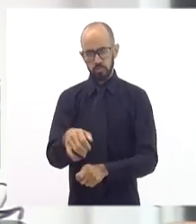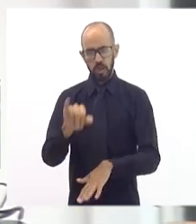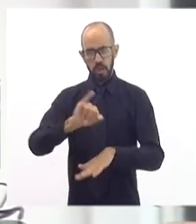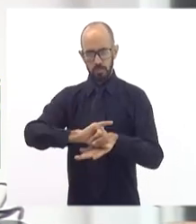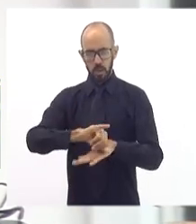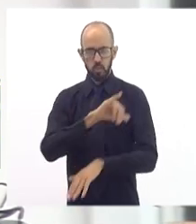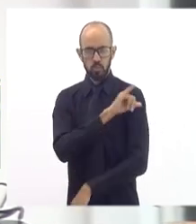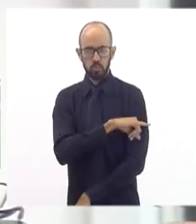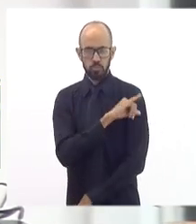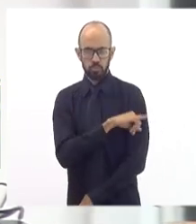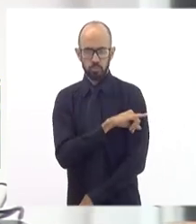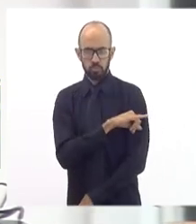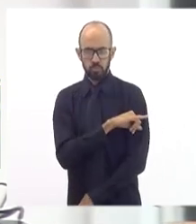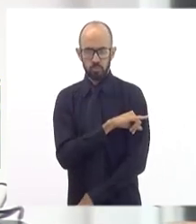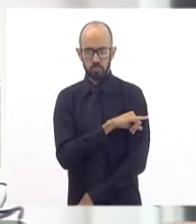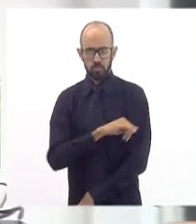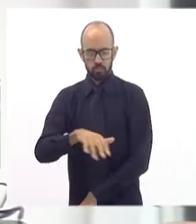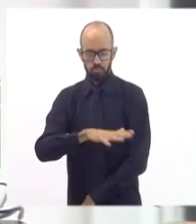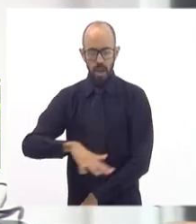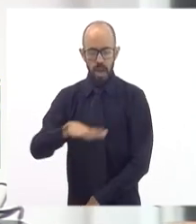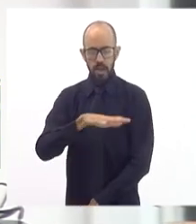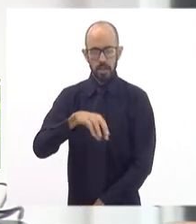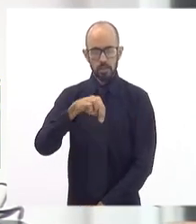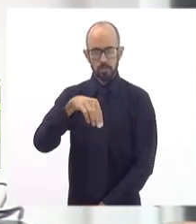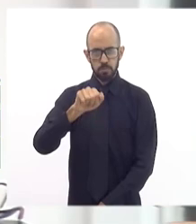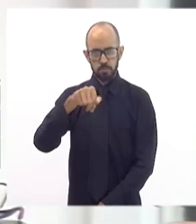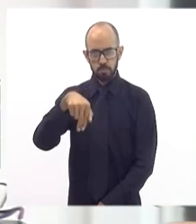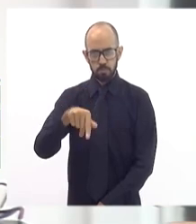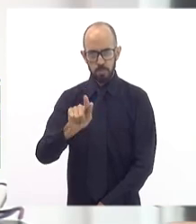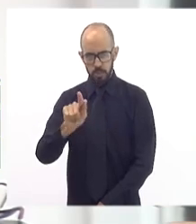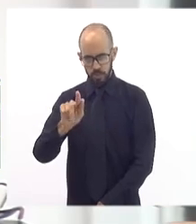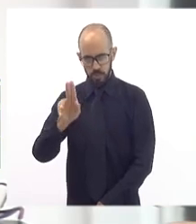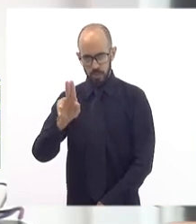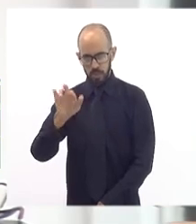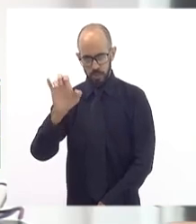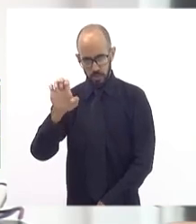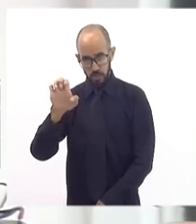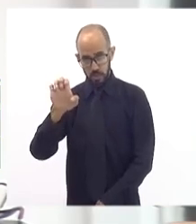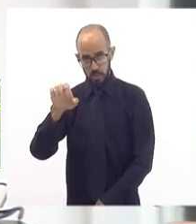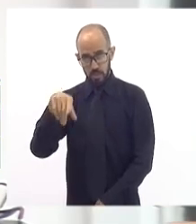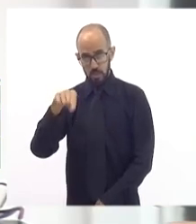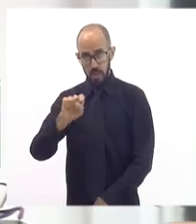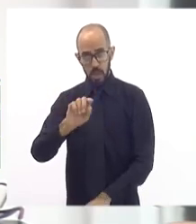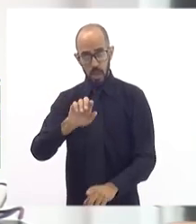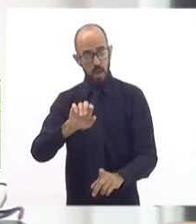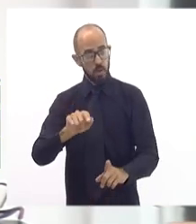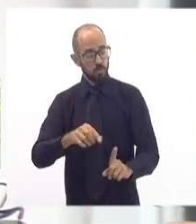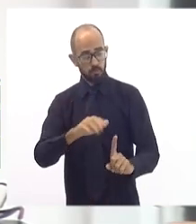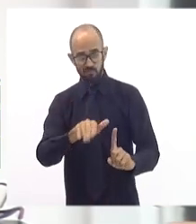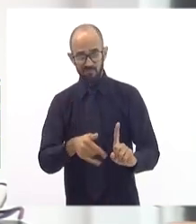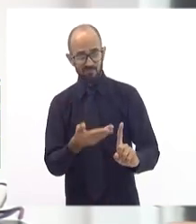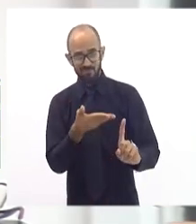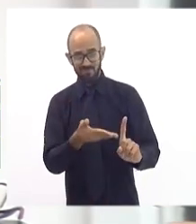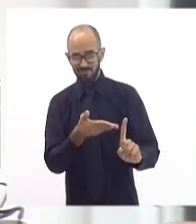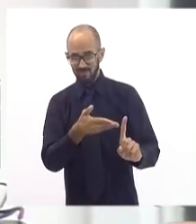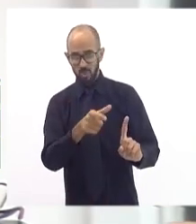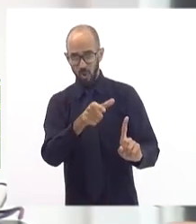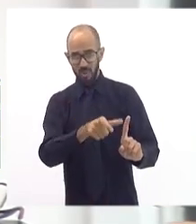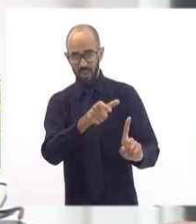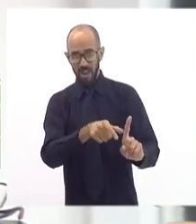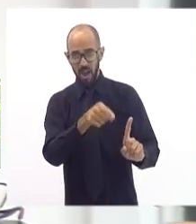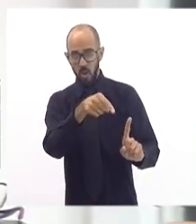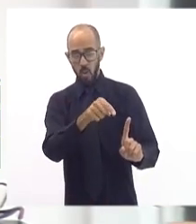área de manguezal né portanto um patrimônio ambiental da maior importância que é preciso dizer